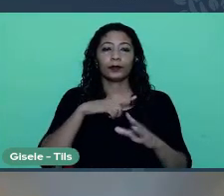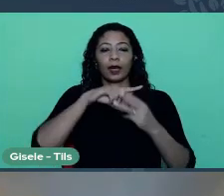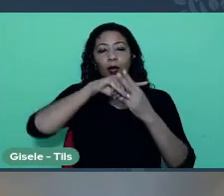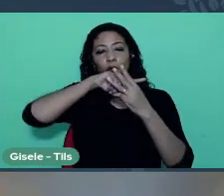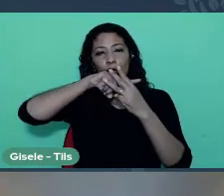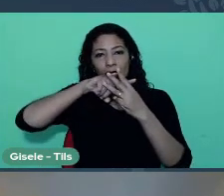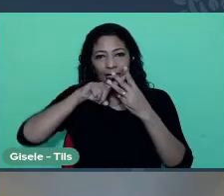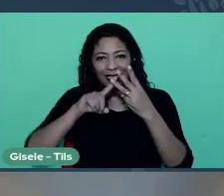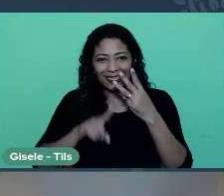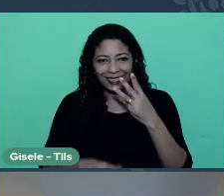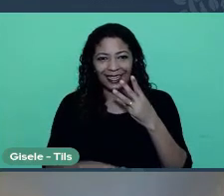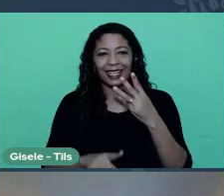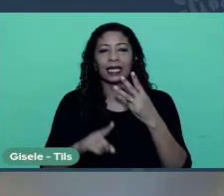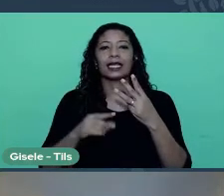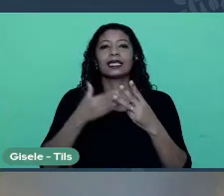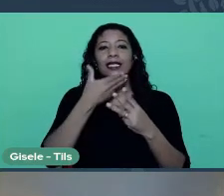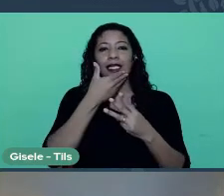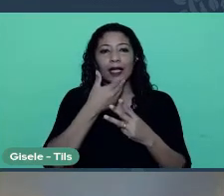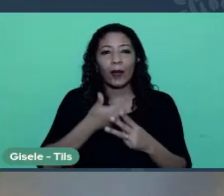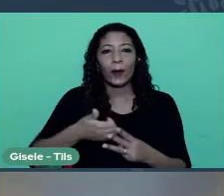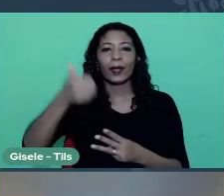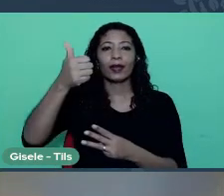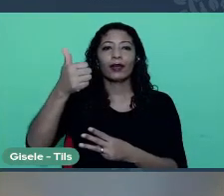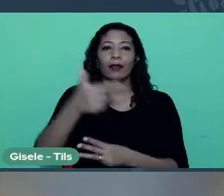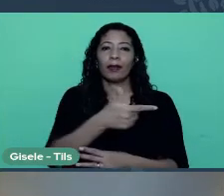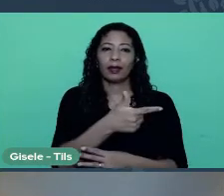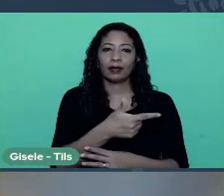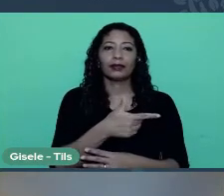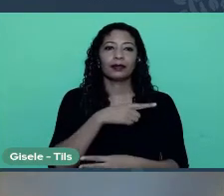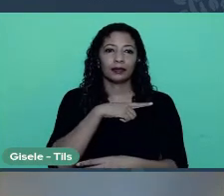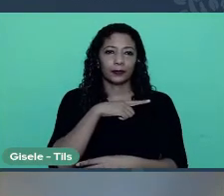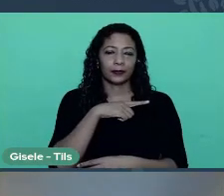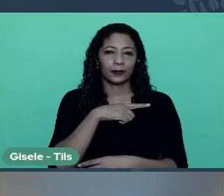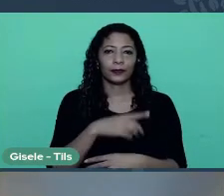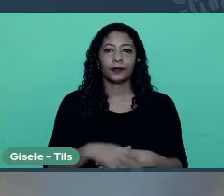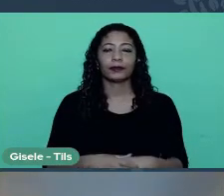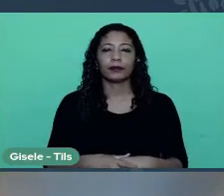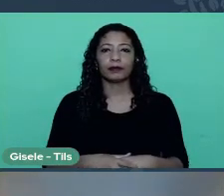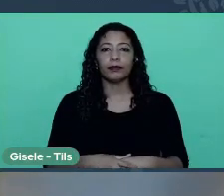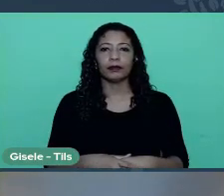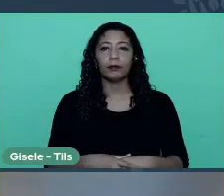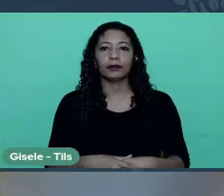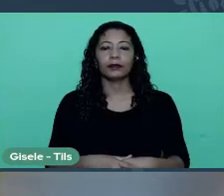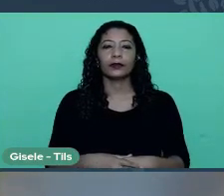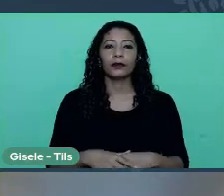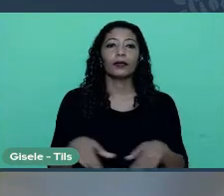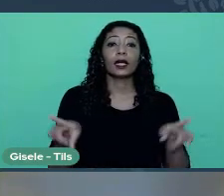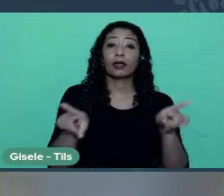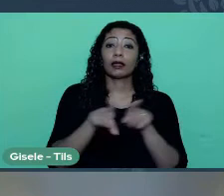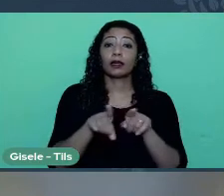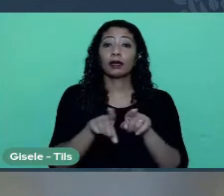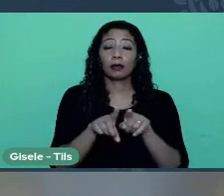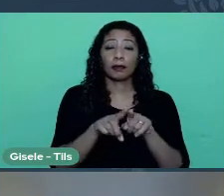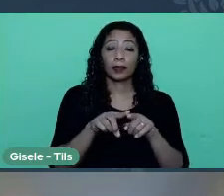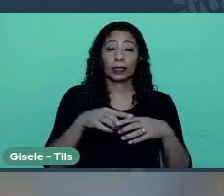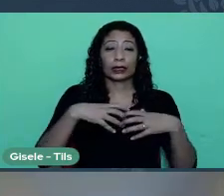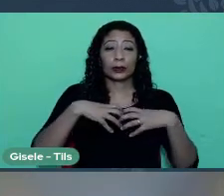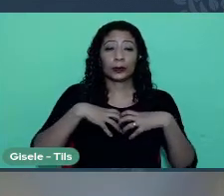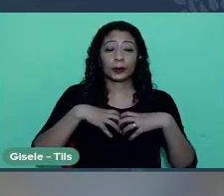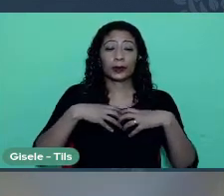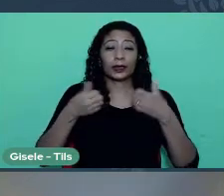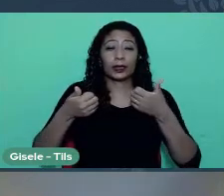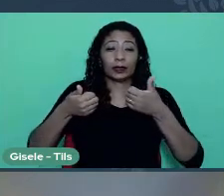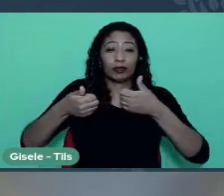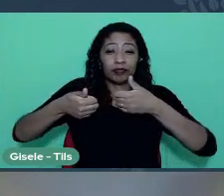3 abordagens, ele melhorou ainda mais, né? E também aqui o número de exacerbações, ou seja, o número